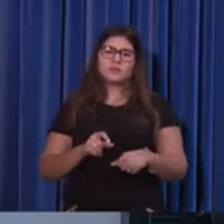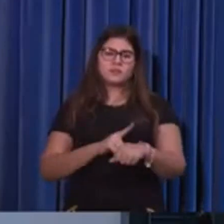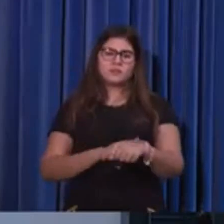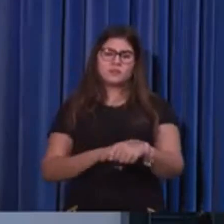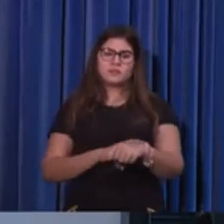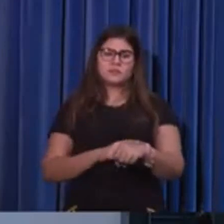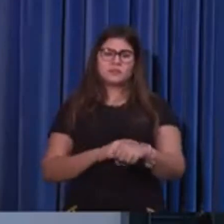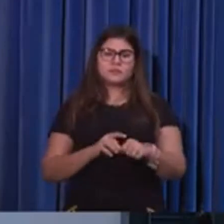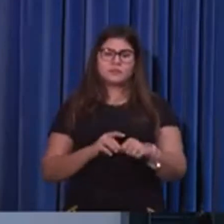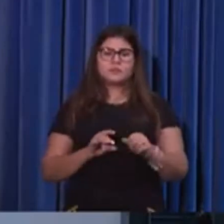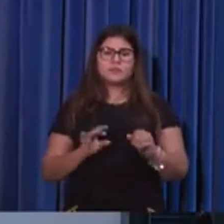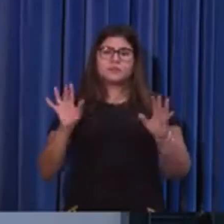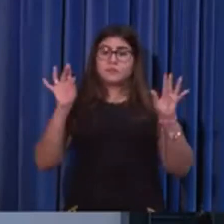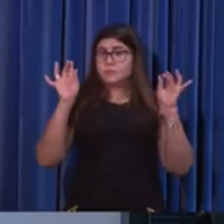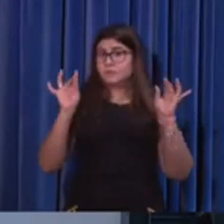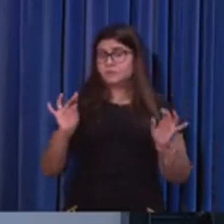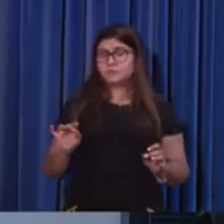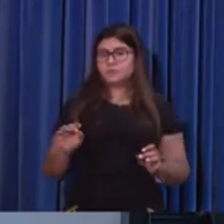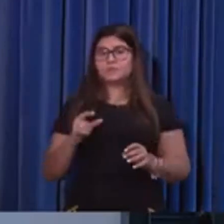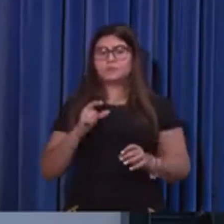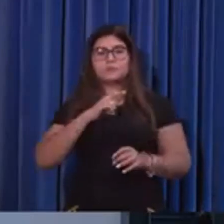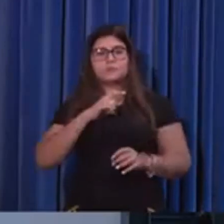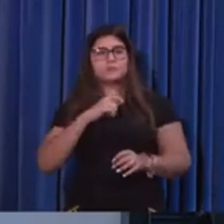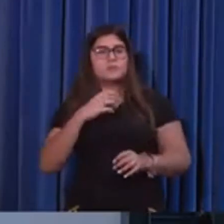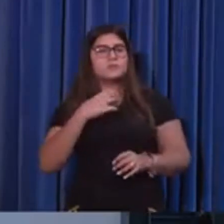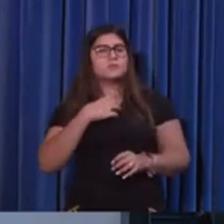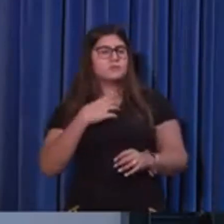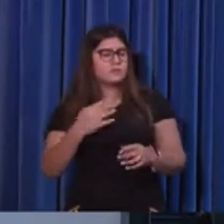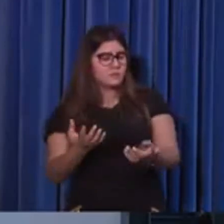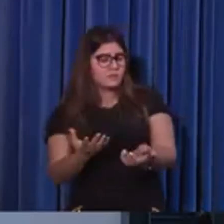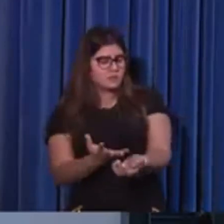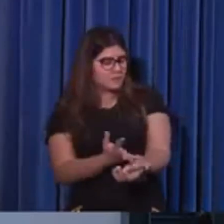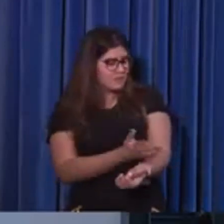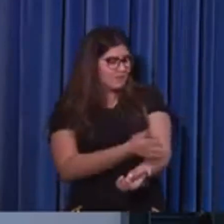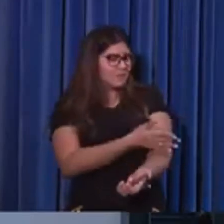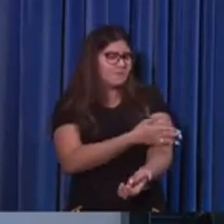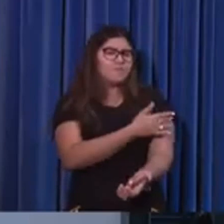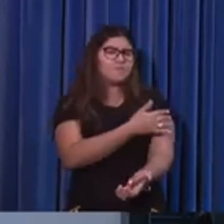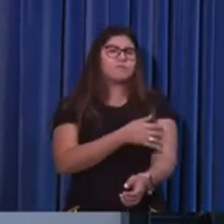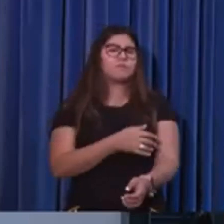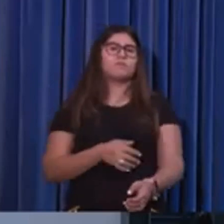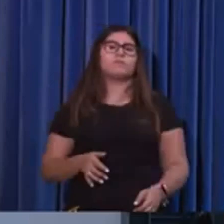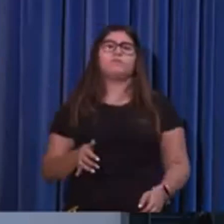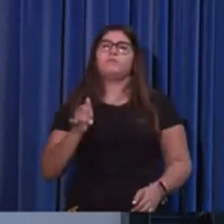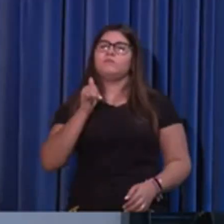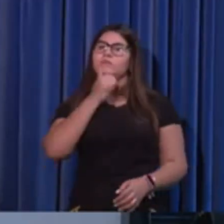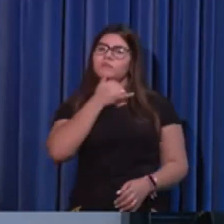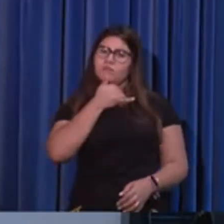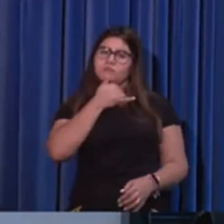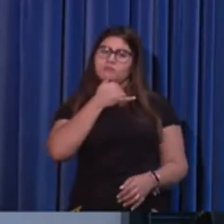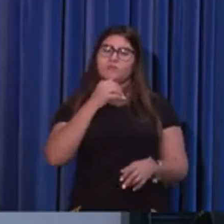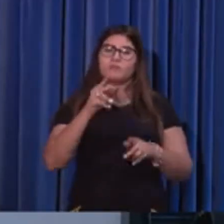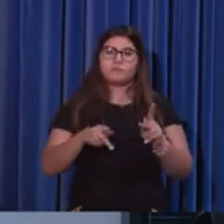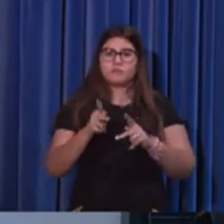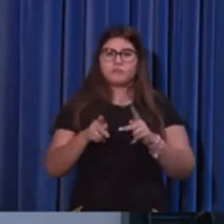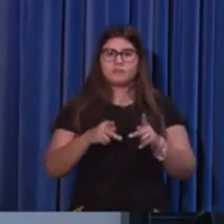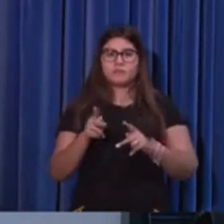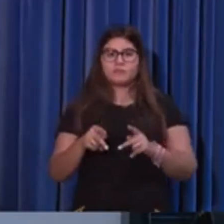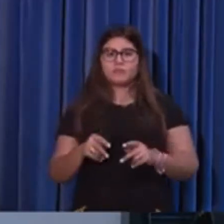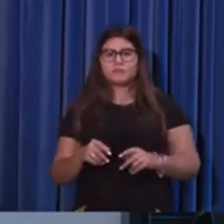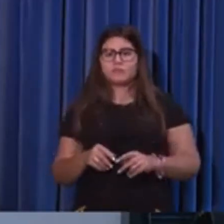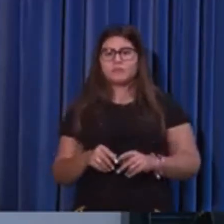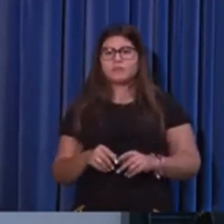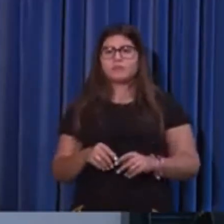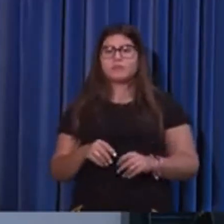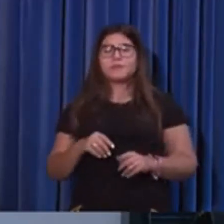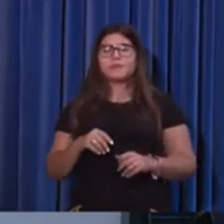que mexa com a sua emoção. Infelizmente, o nosso povo brasileiro tem confundido a adoração com um momento específico